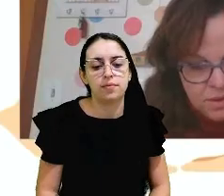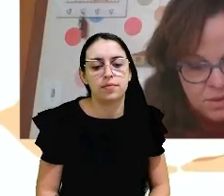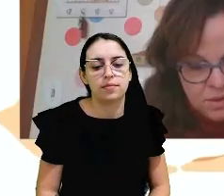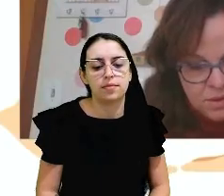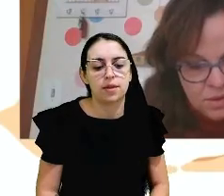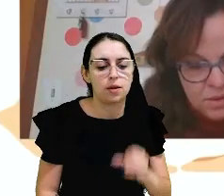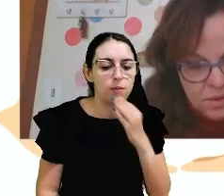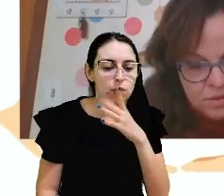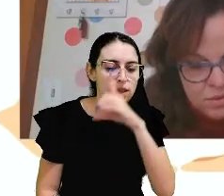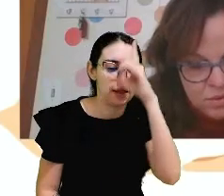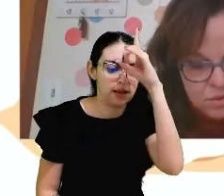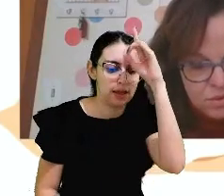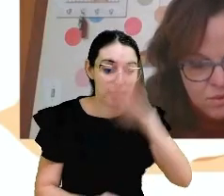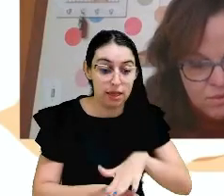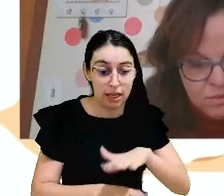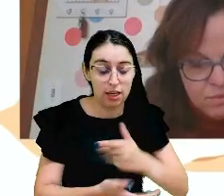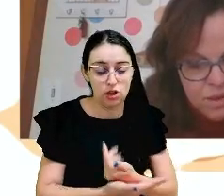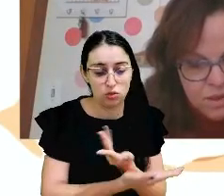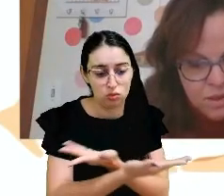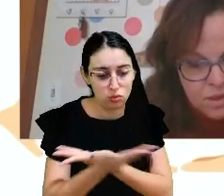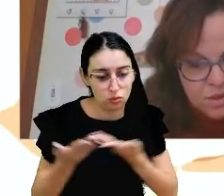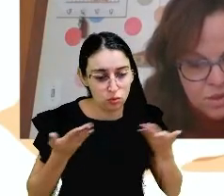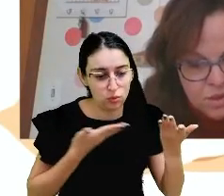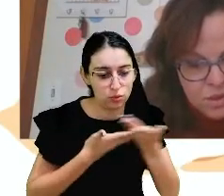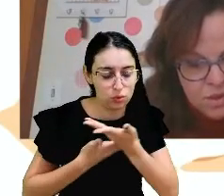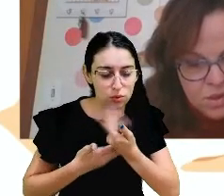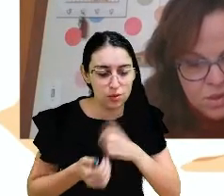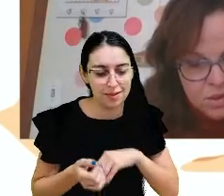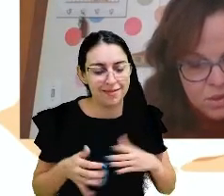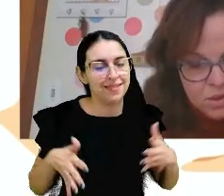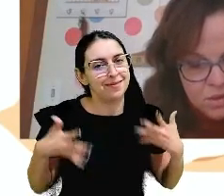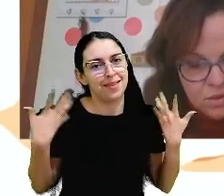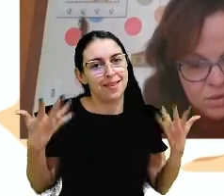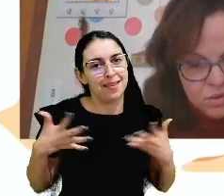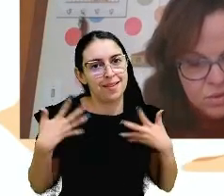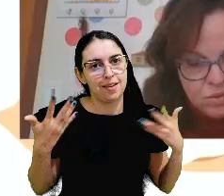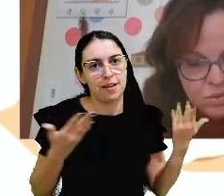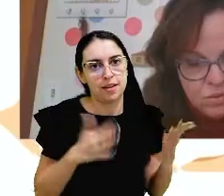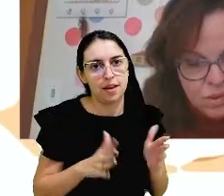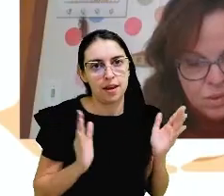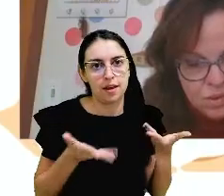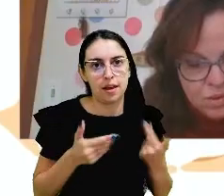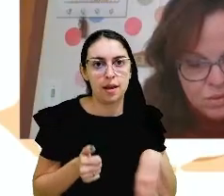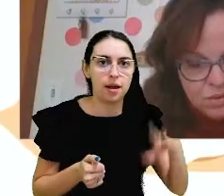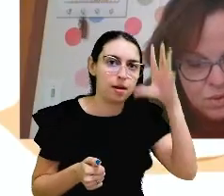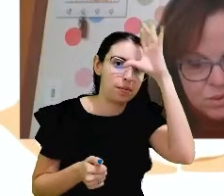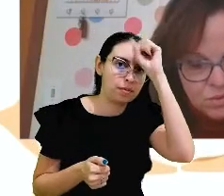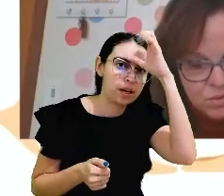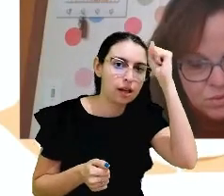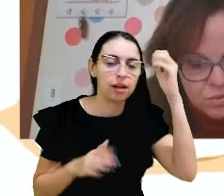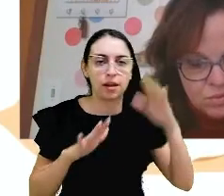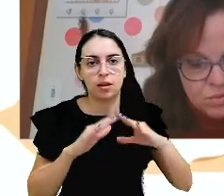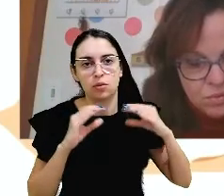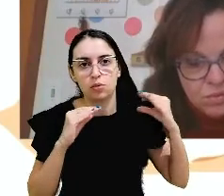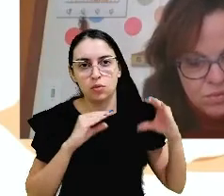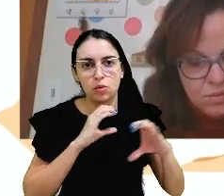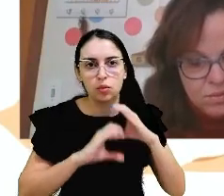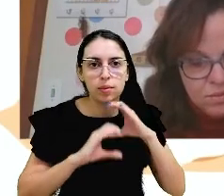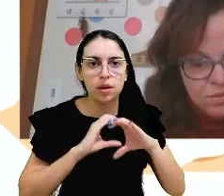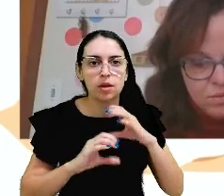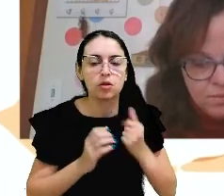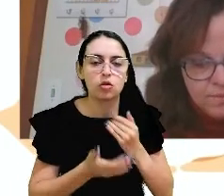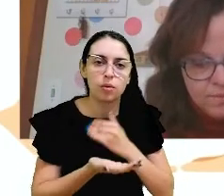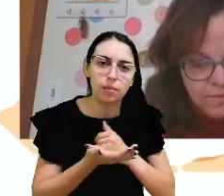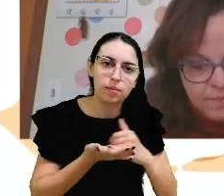Boa tarde a todos e a todas. É uma alegria estar aqui participando e aprendendo. Eu estou aí começando